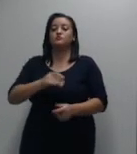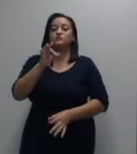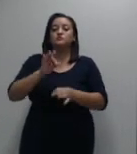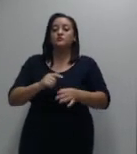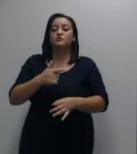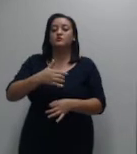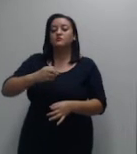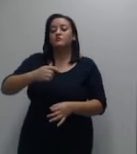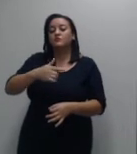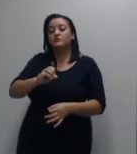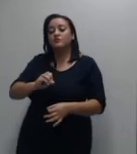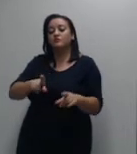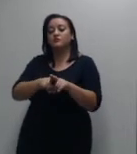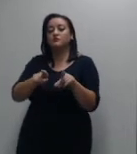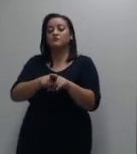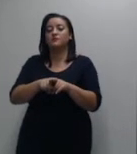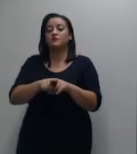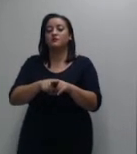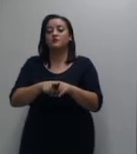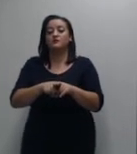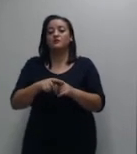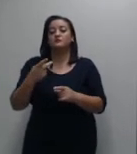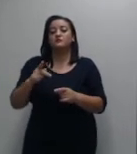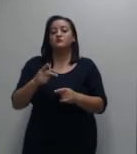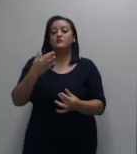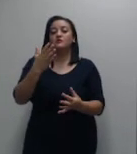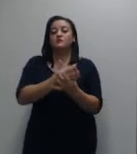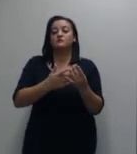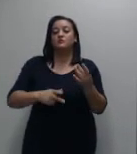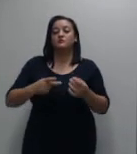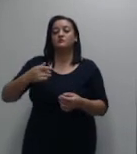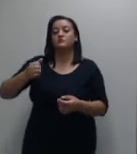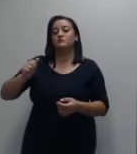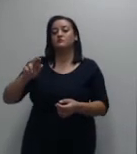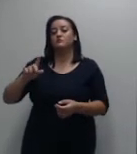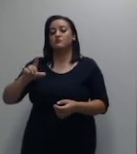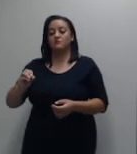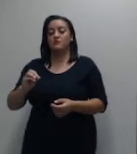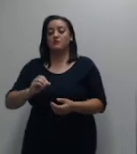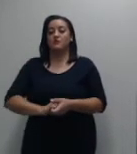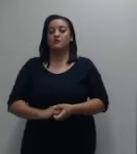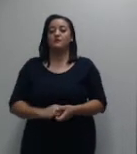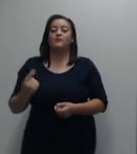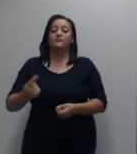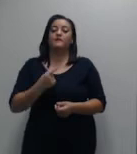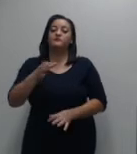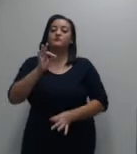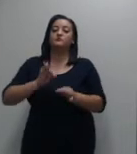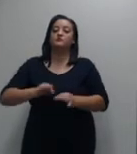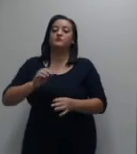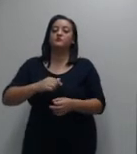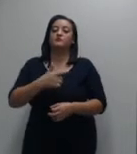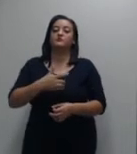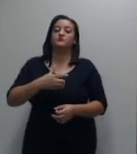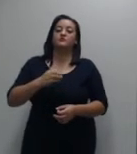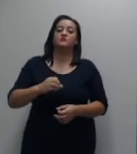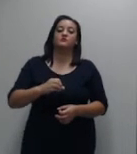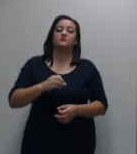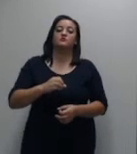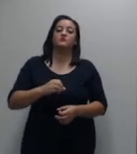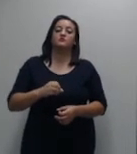2020 e transferência Ministro Paulo de Tarso sanseverino esse último julgado em dois mil em